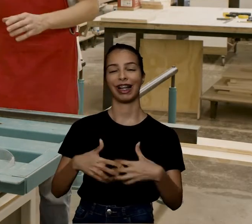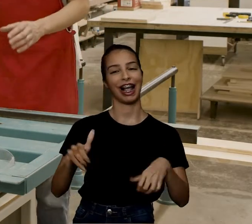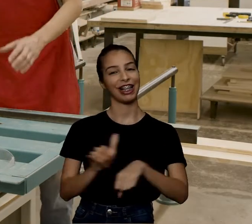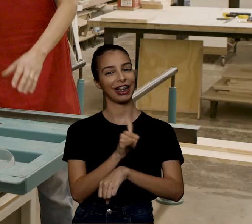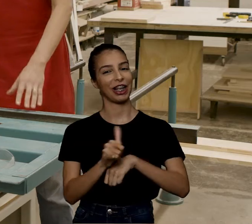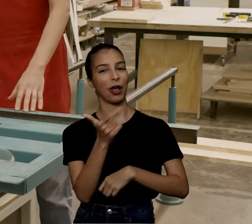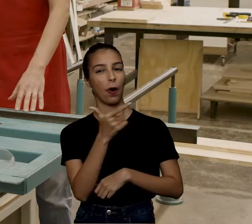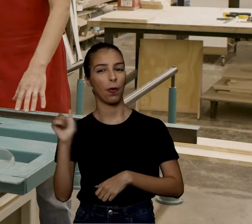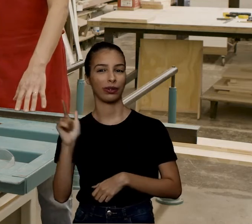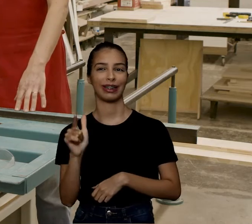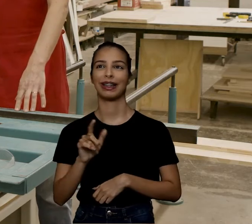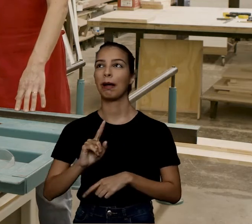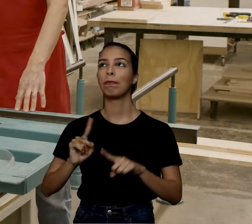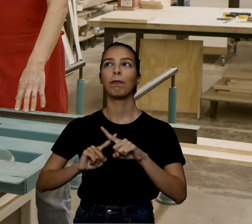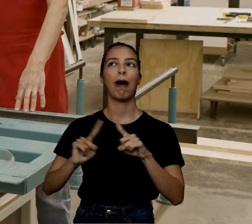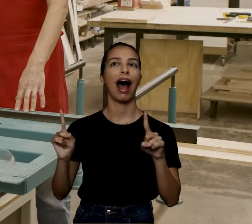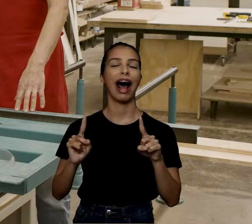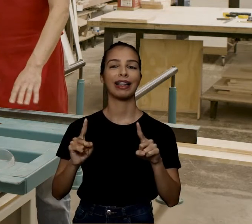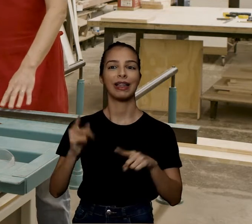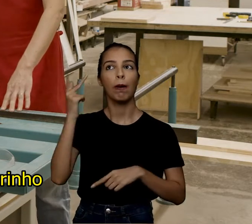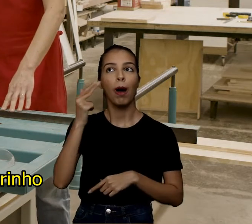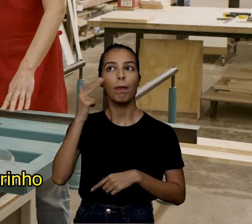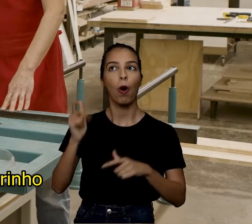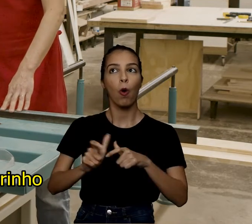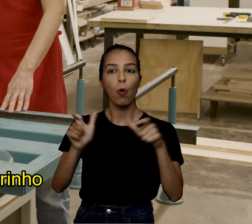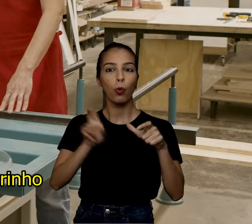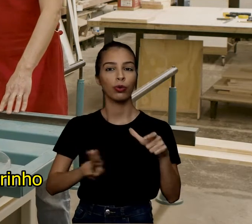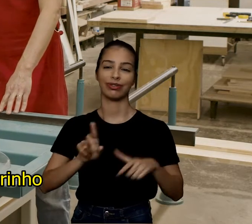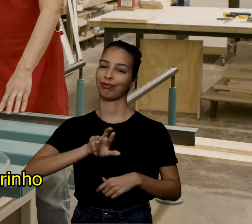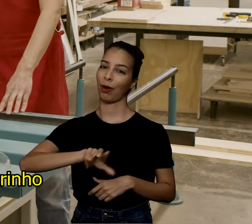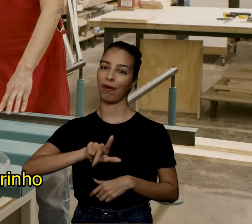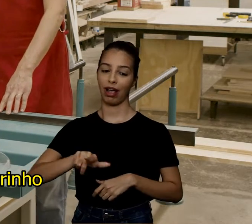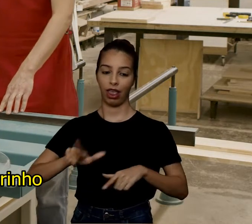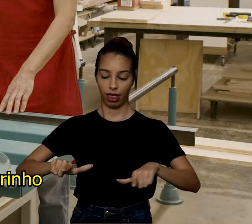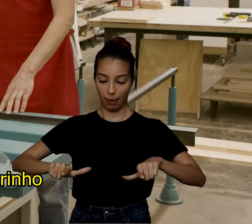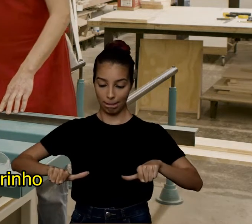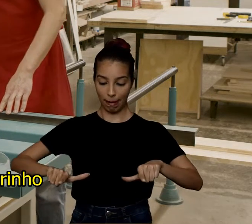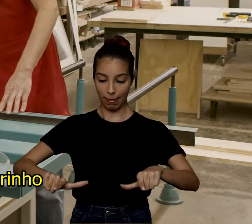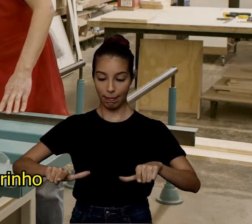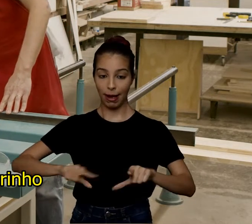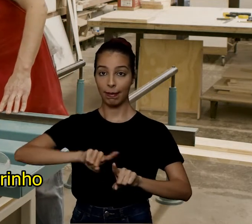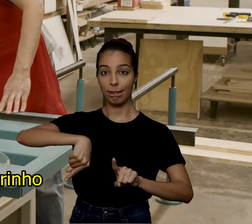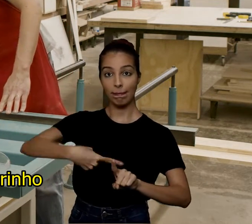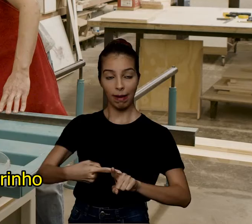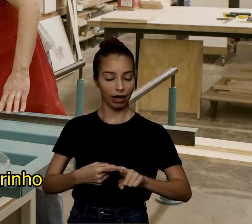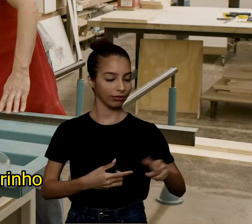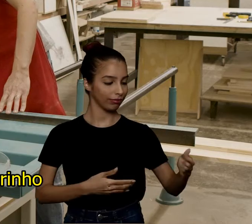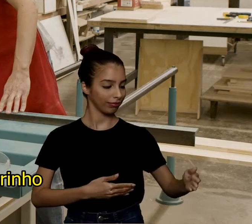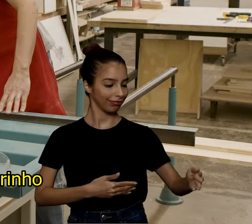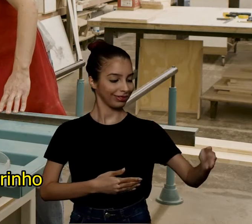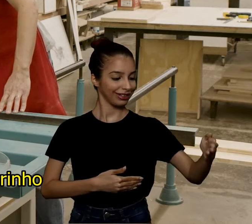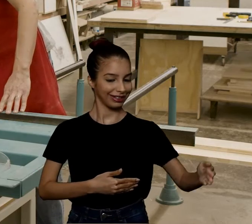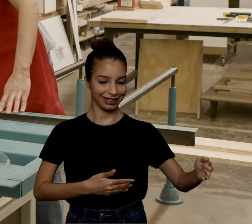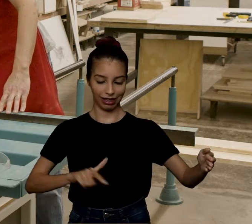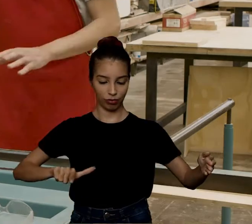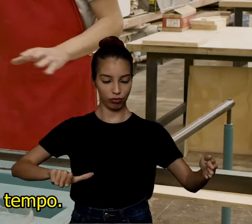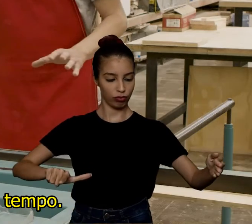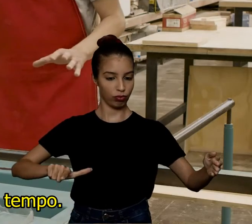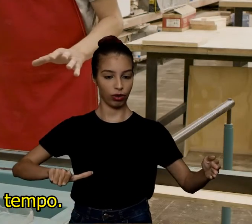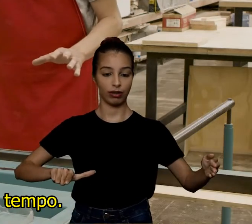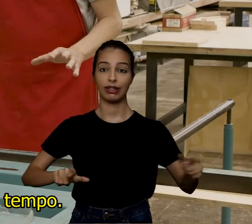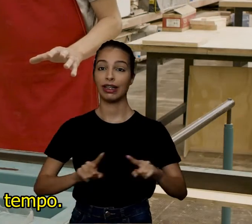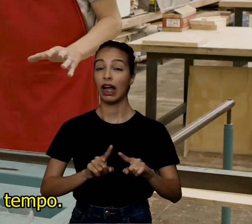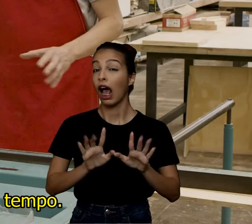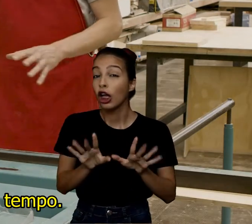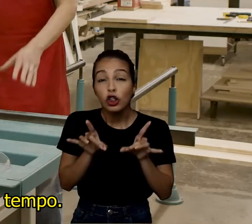que convencionalmente a gente não vai usar, que é, por exemplo, usar o carrinho em associação à guia.